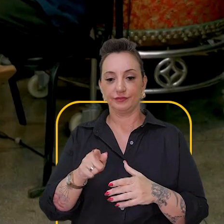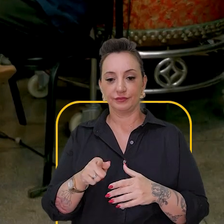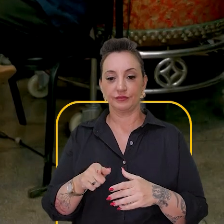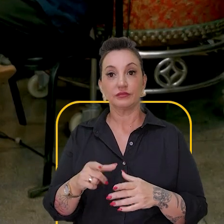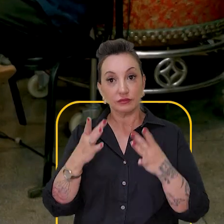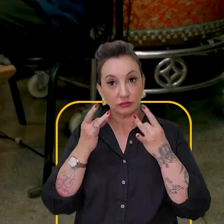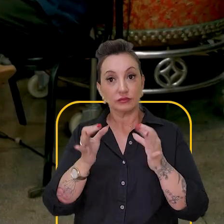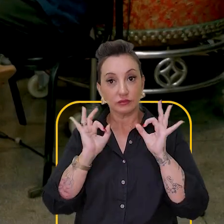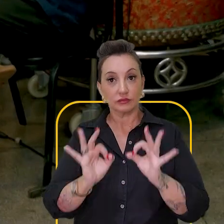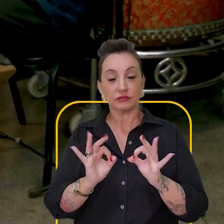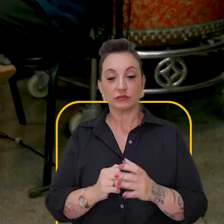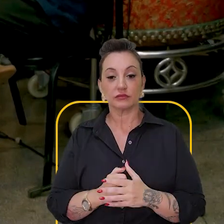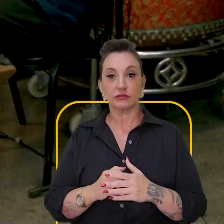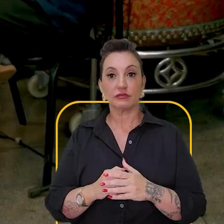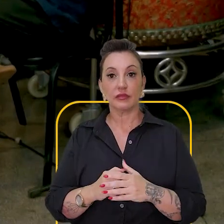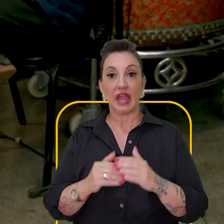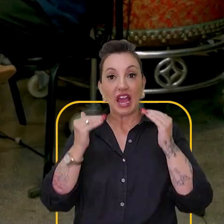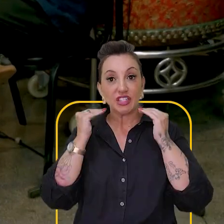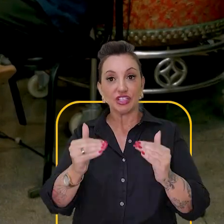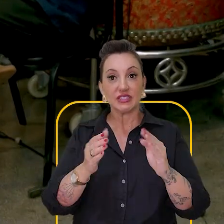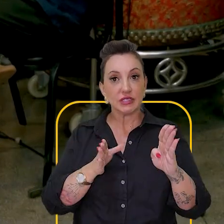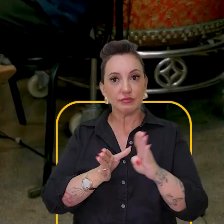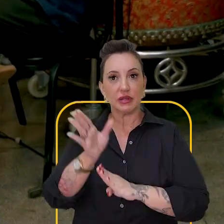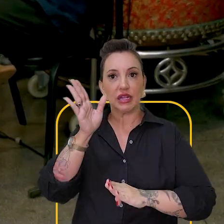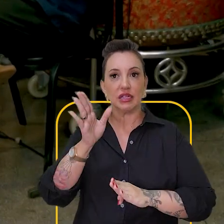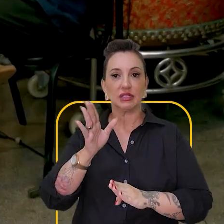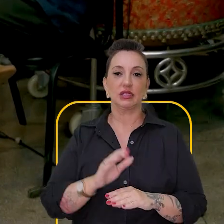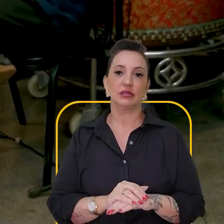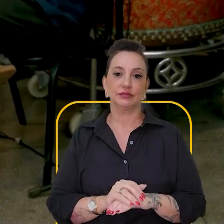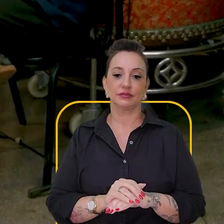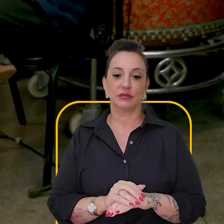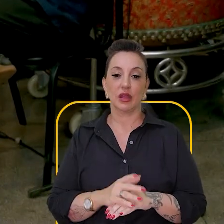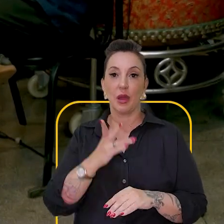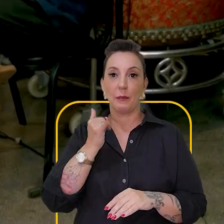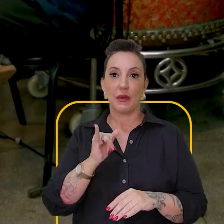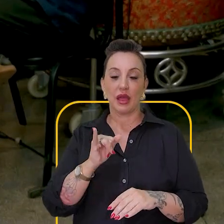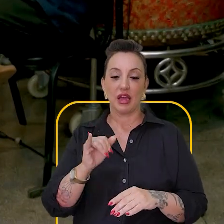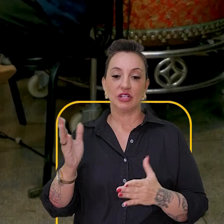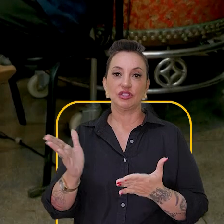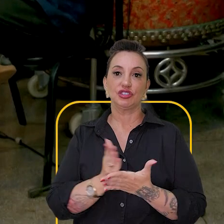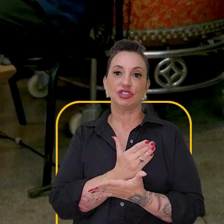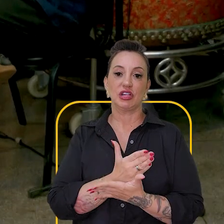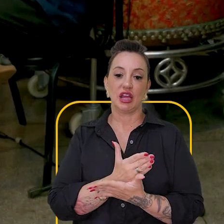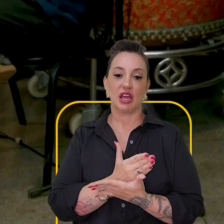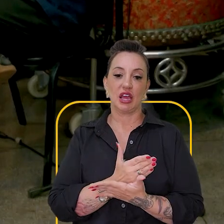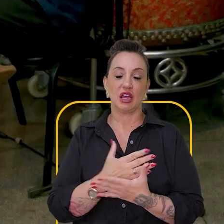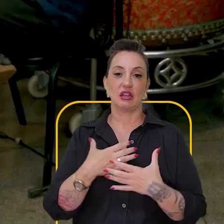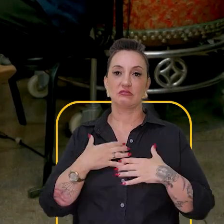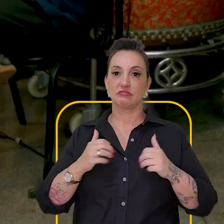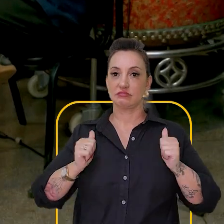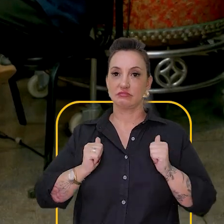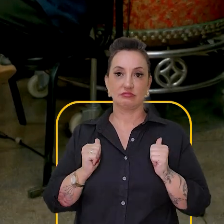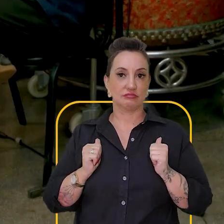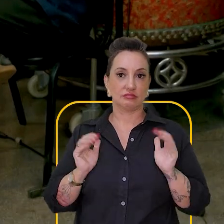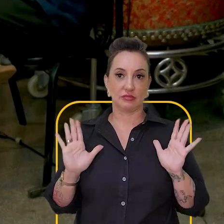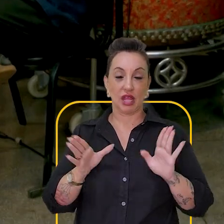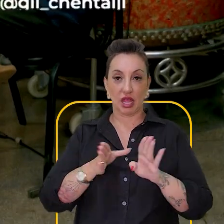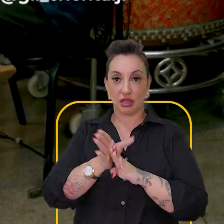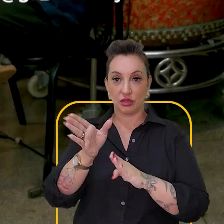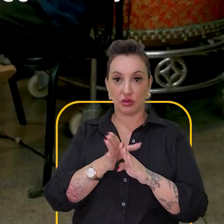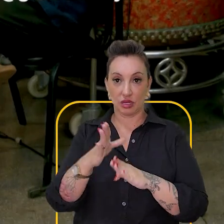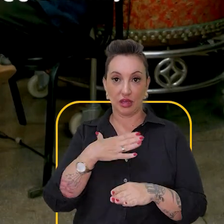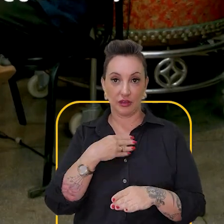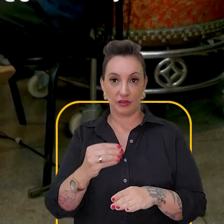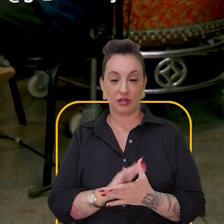ens chamar atenção coisa que o pessoal não faz mais hoje em dia né os pais tiraram de si a responsabilidade de